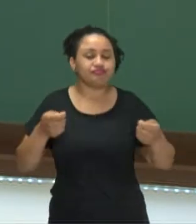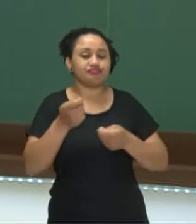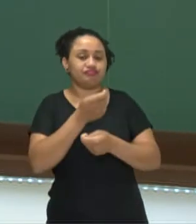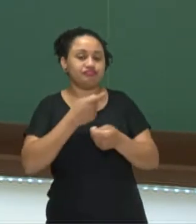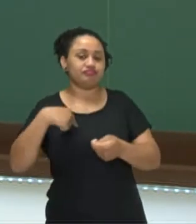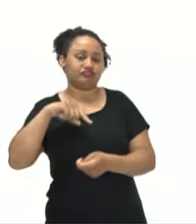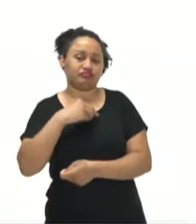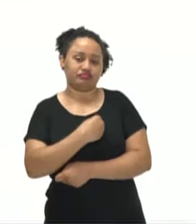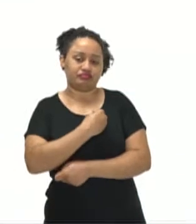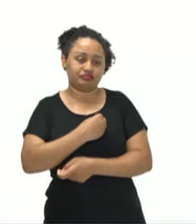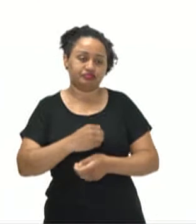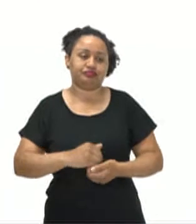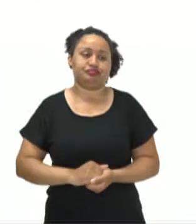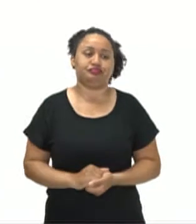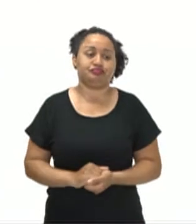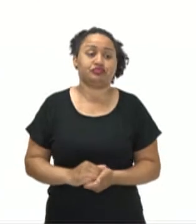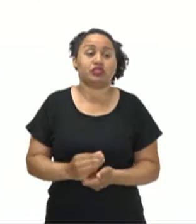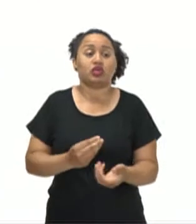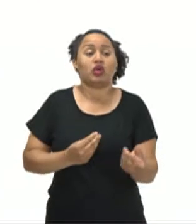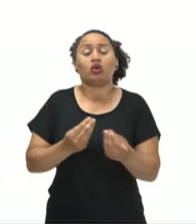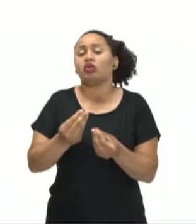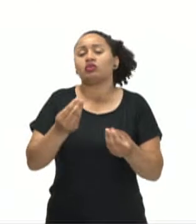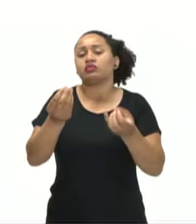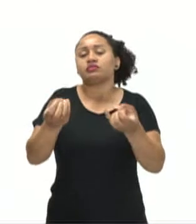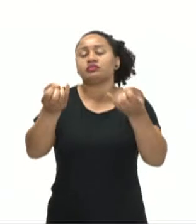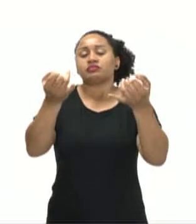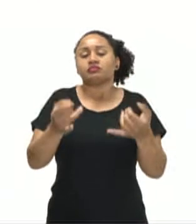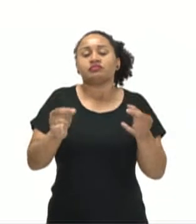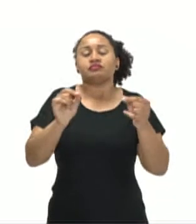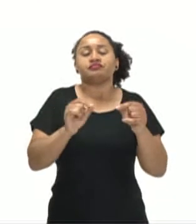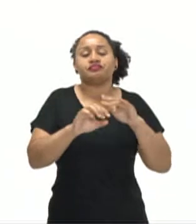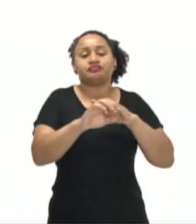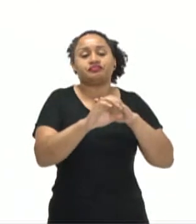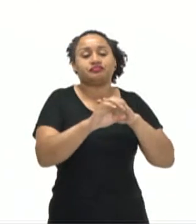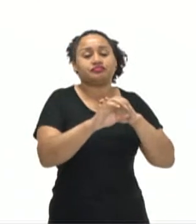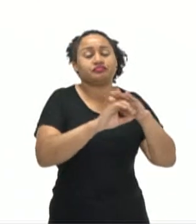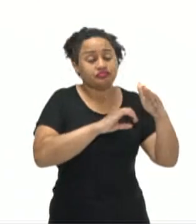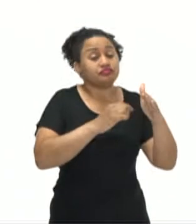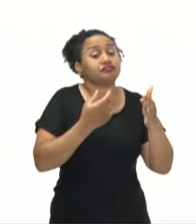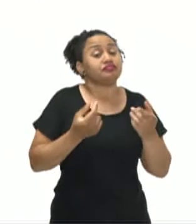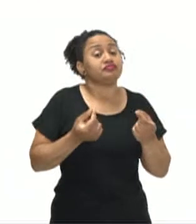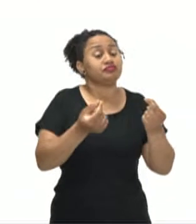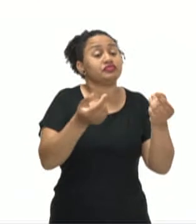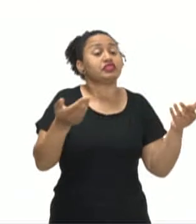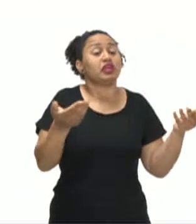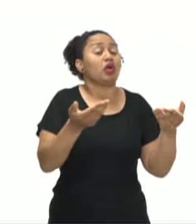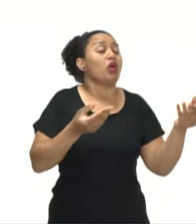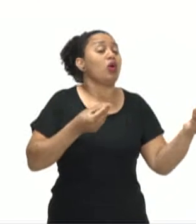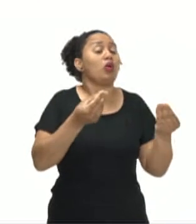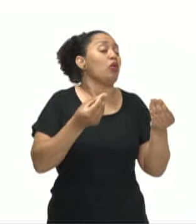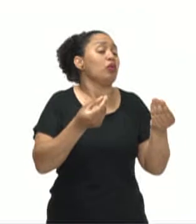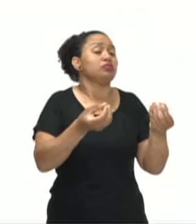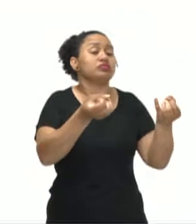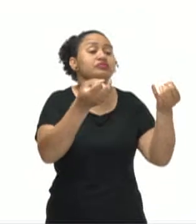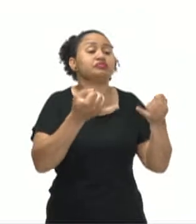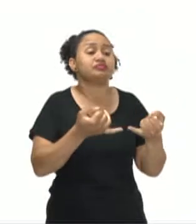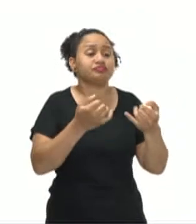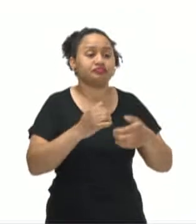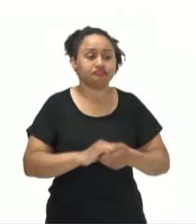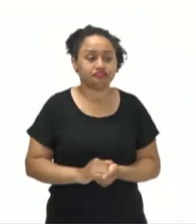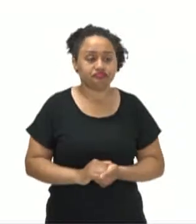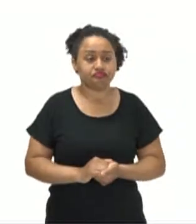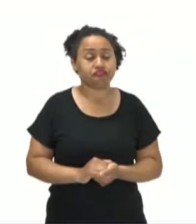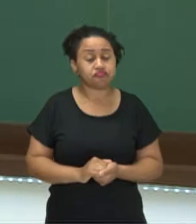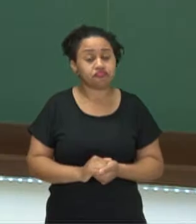nossa vida. Então, como você define um passivo financeiro agora? Baseado no que a gente já